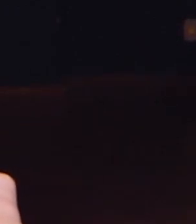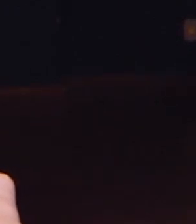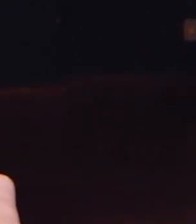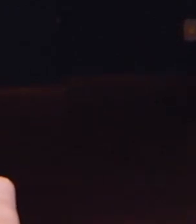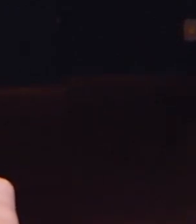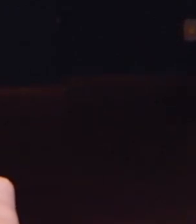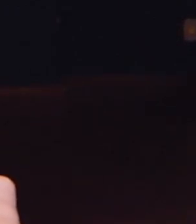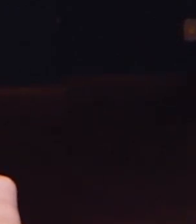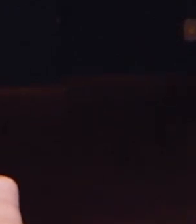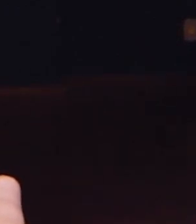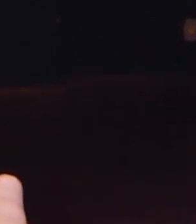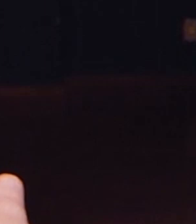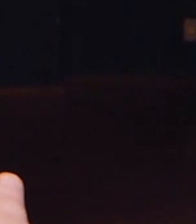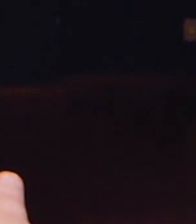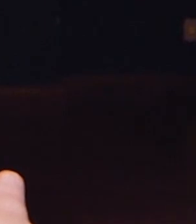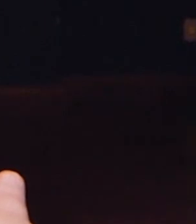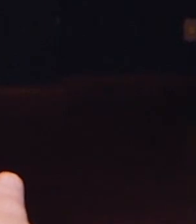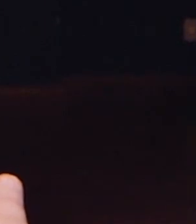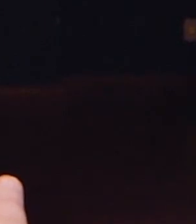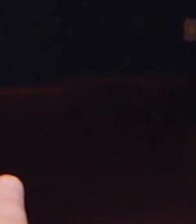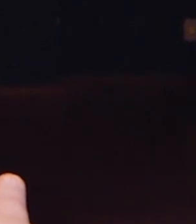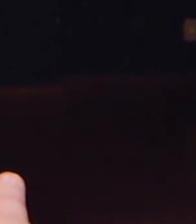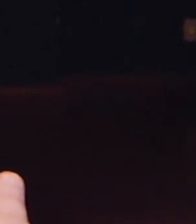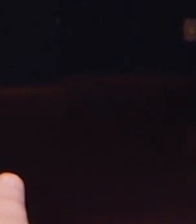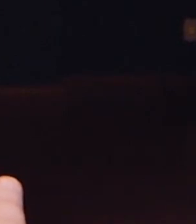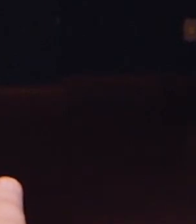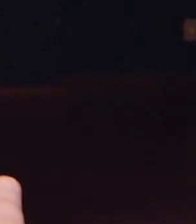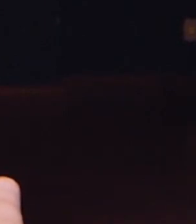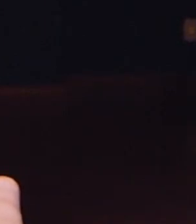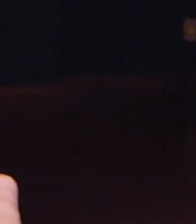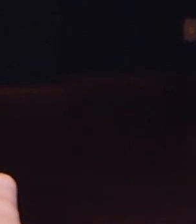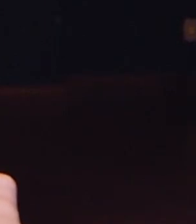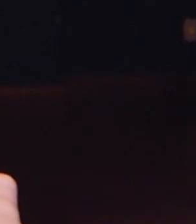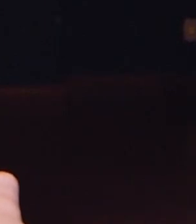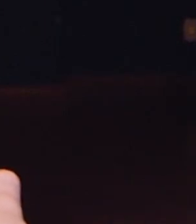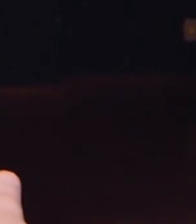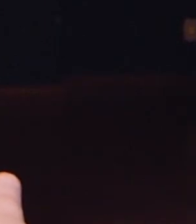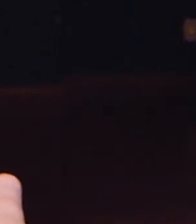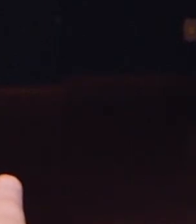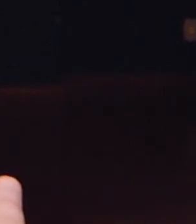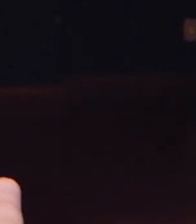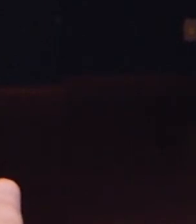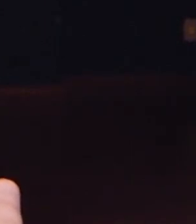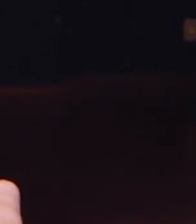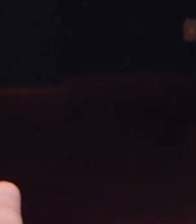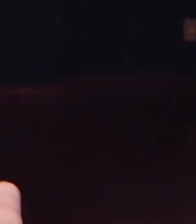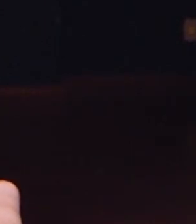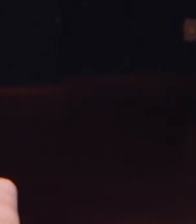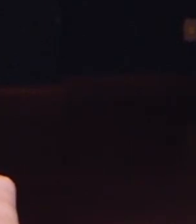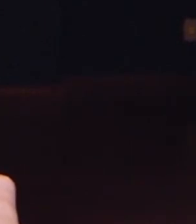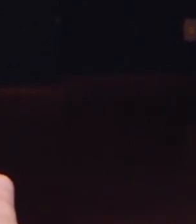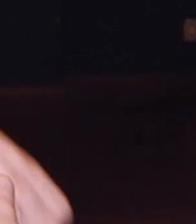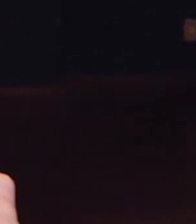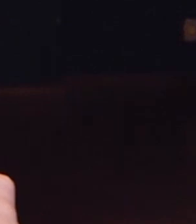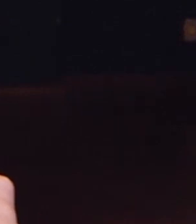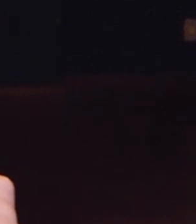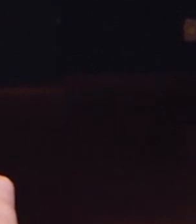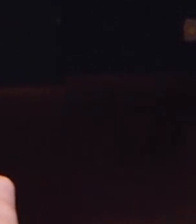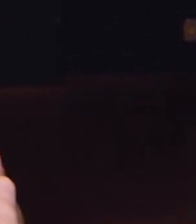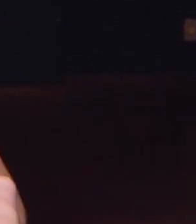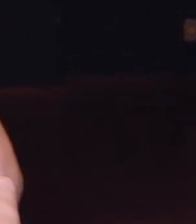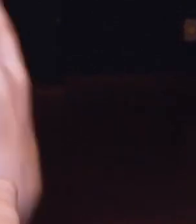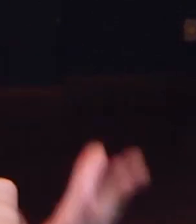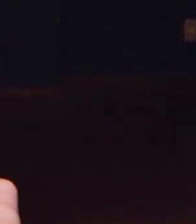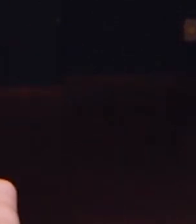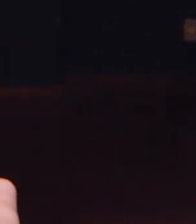pedagoga, sei lá, fazer alguma licenciatura, nunca pensei nisso. E daí quando eu cheguei aqui, uma professora minha, ela pediu um trabalho que